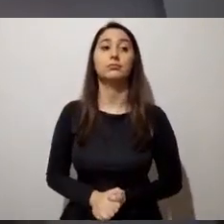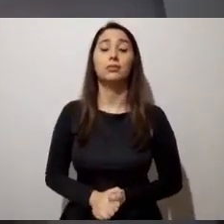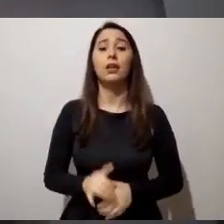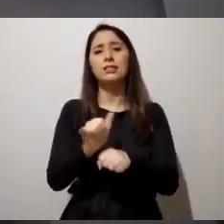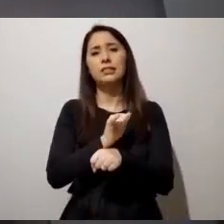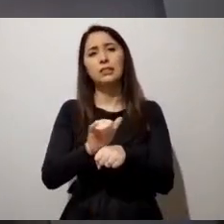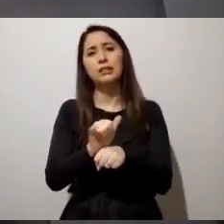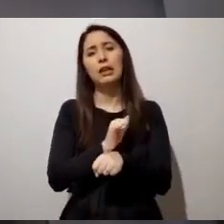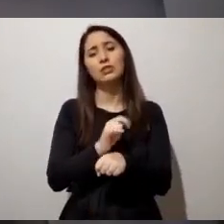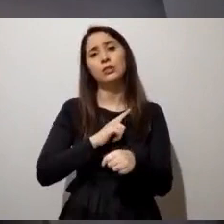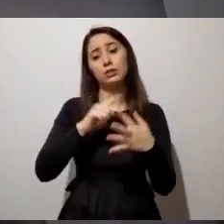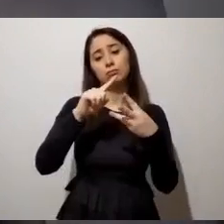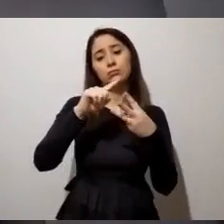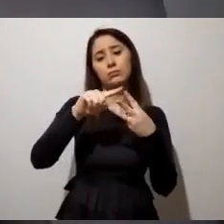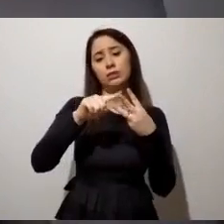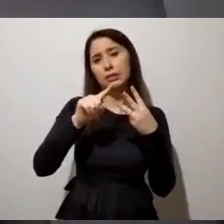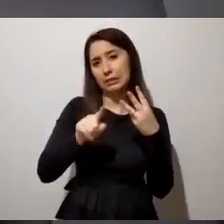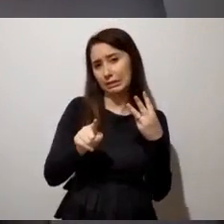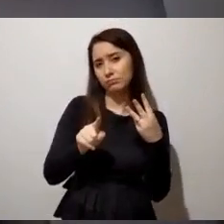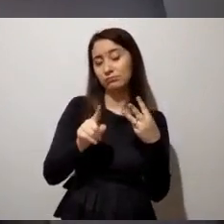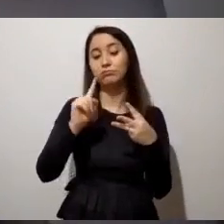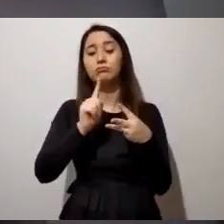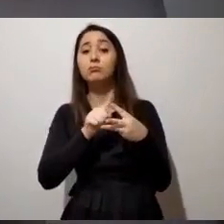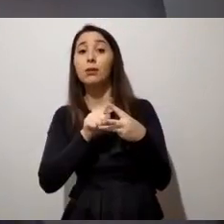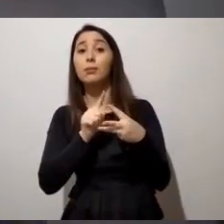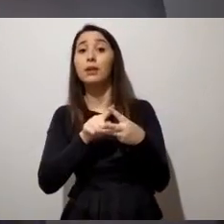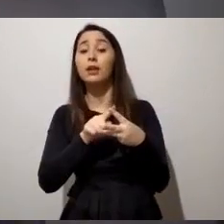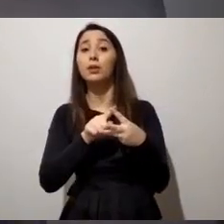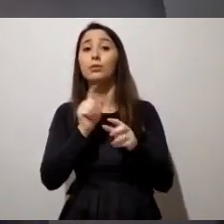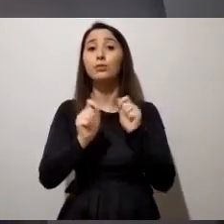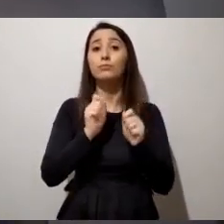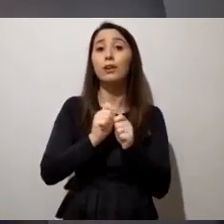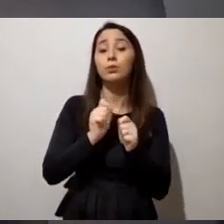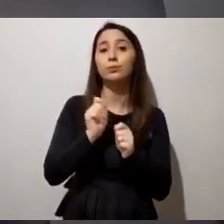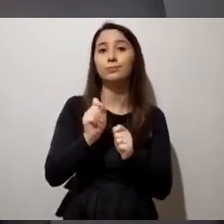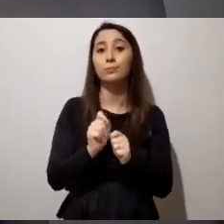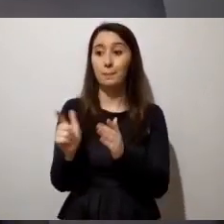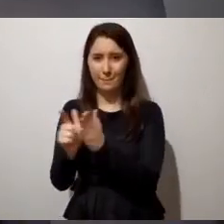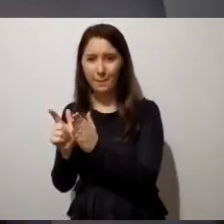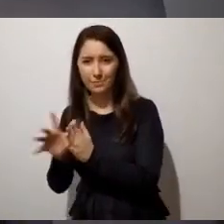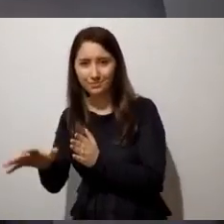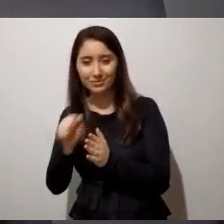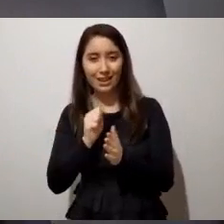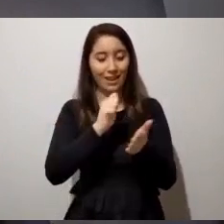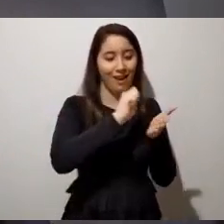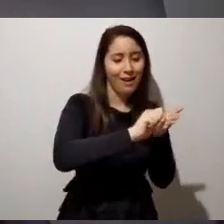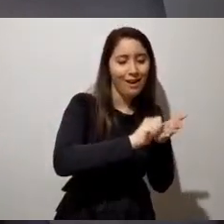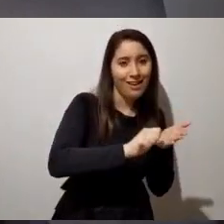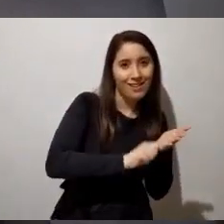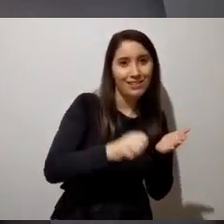ela é formada por 3 passos. O primeiro passo é você escrever em um papel todas as emoções que